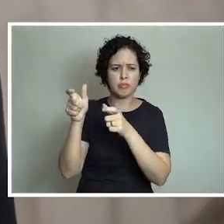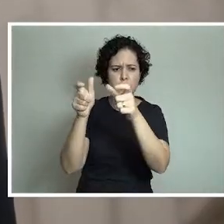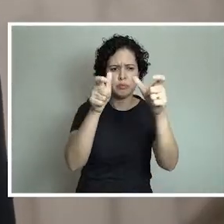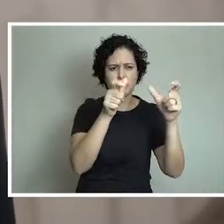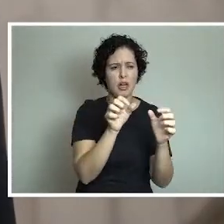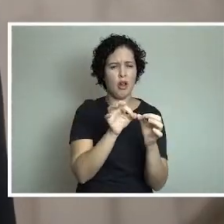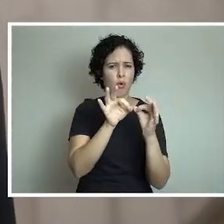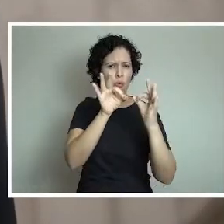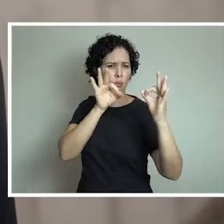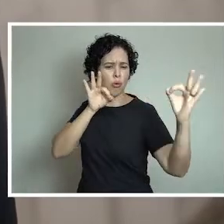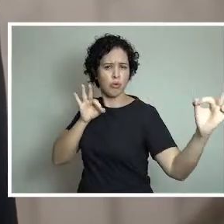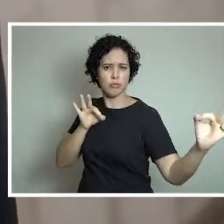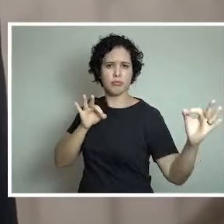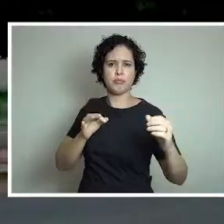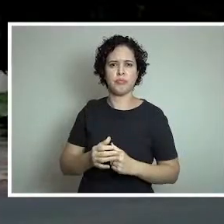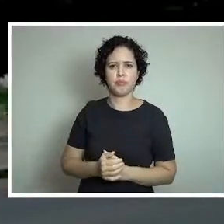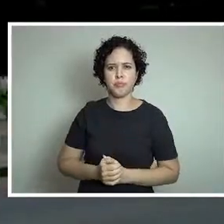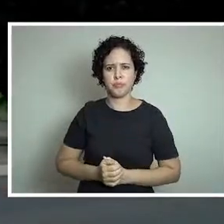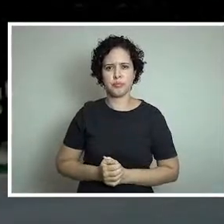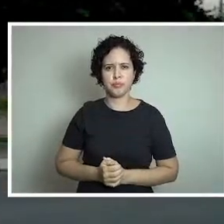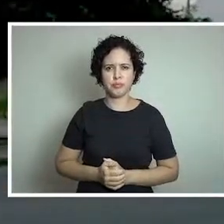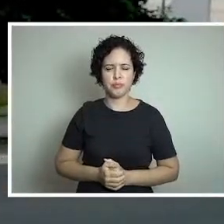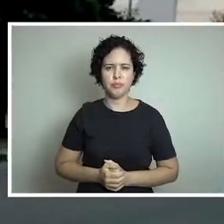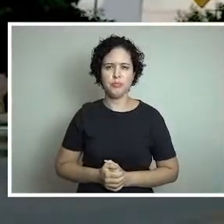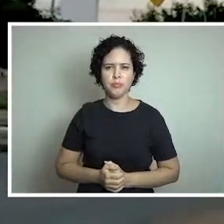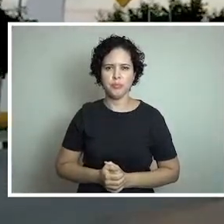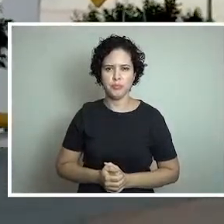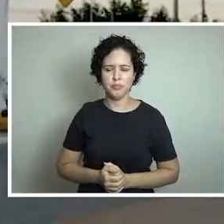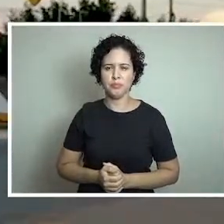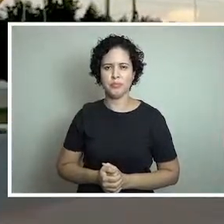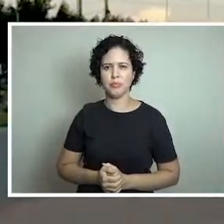estão geograficamente distantes.